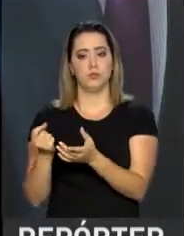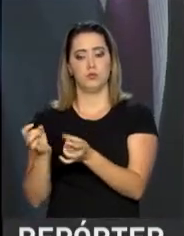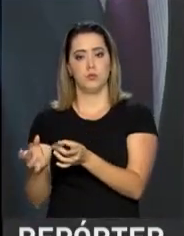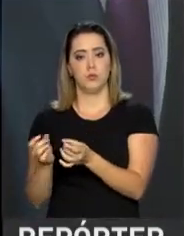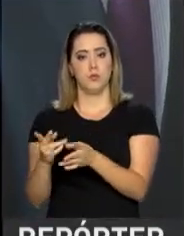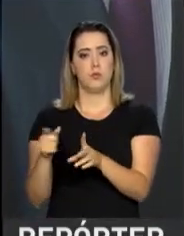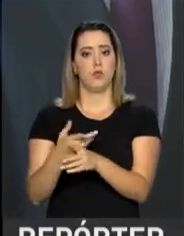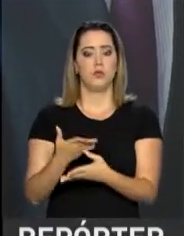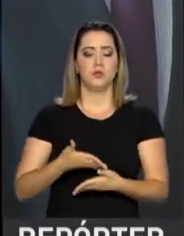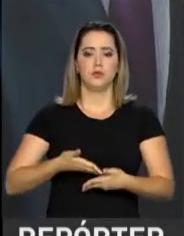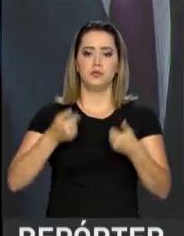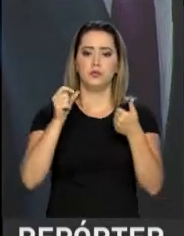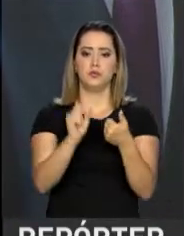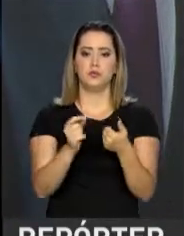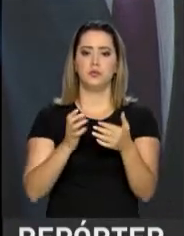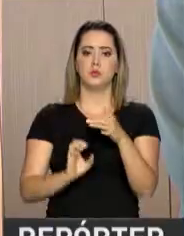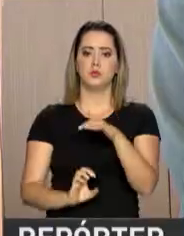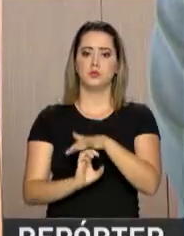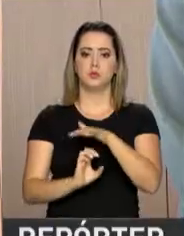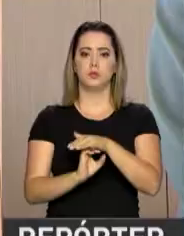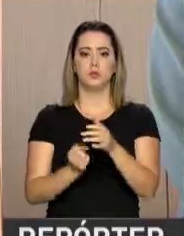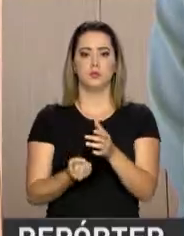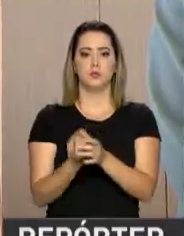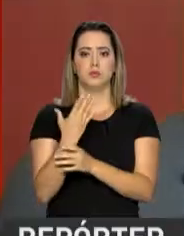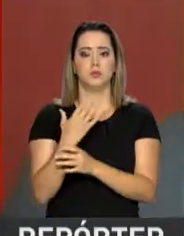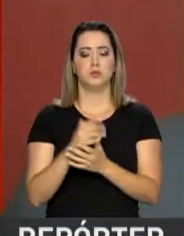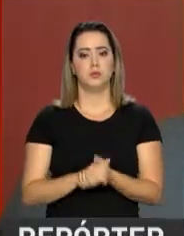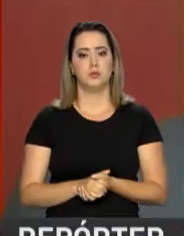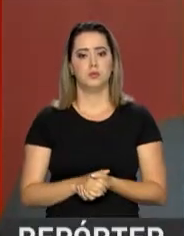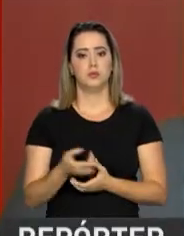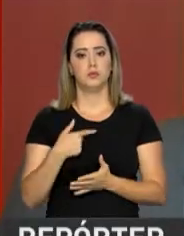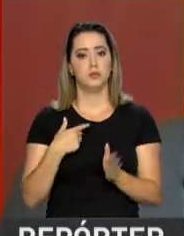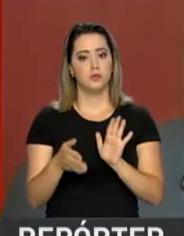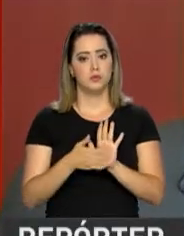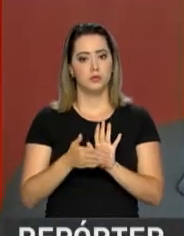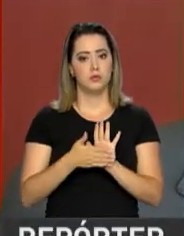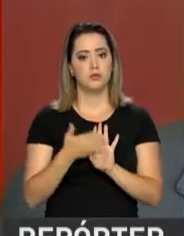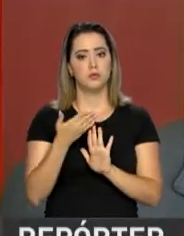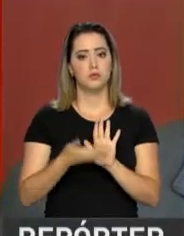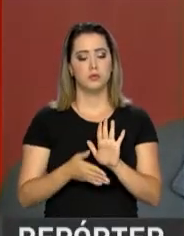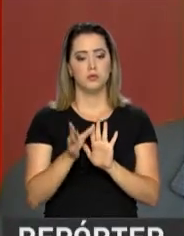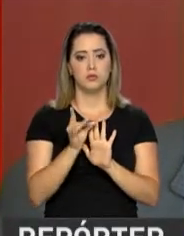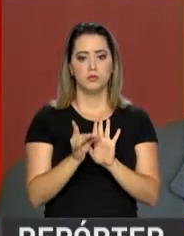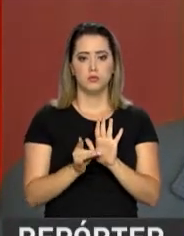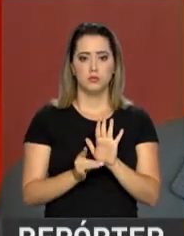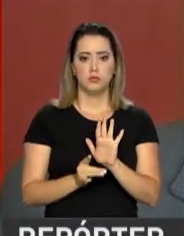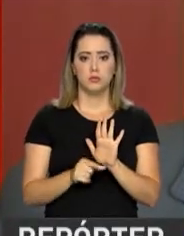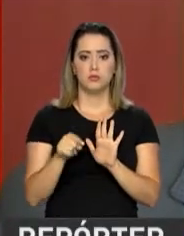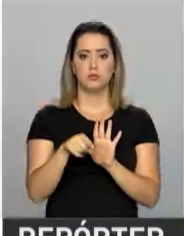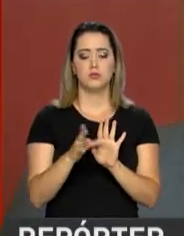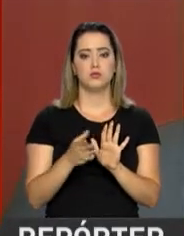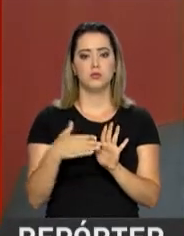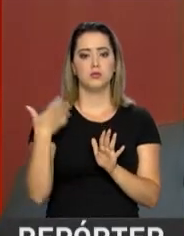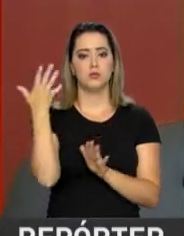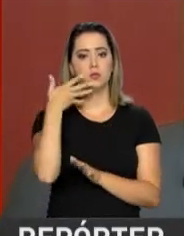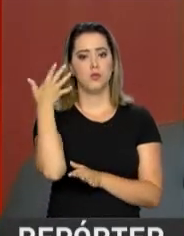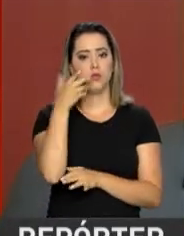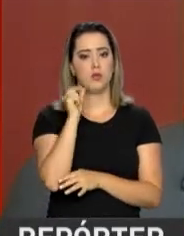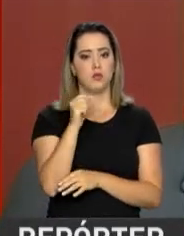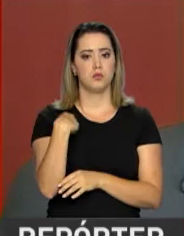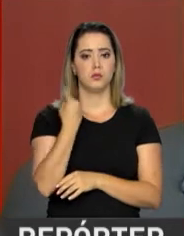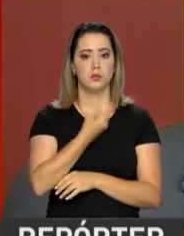emprego e renda no brasil eu propus que fizéssemos uma um seminário para que